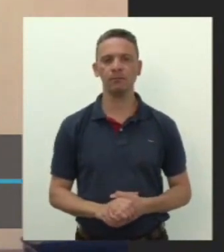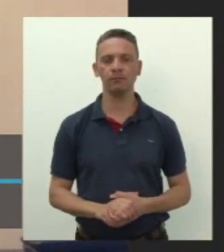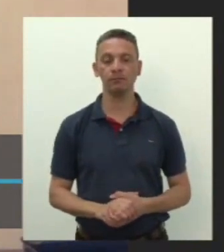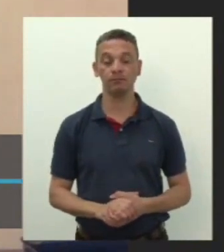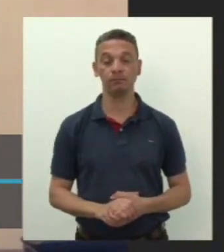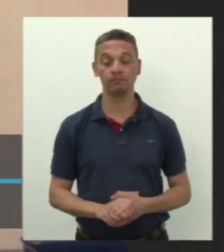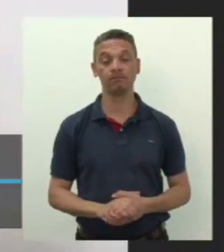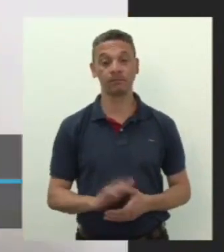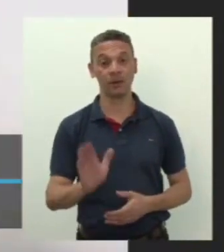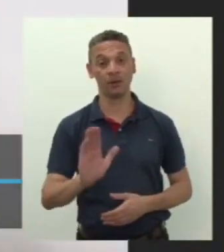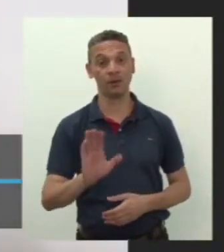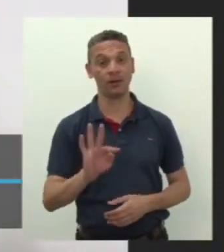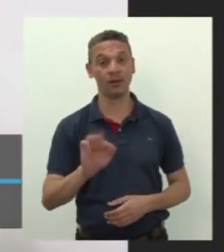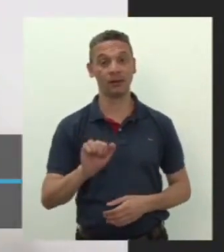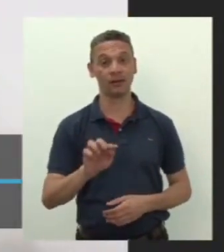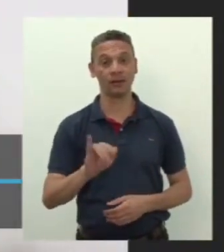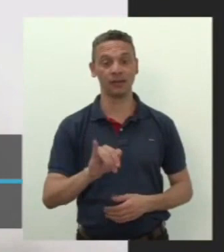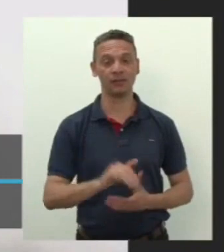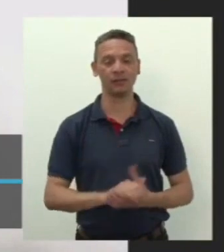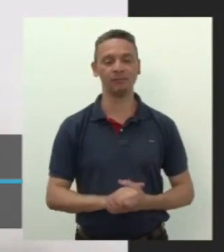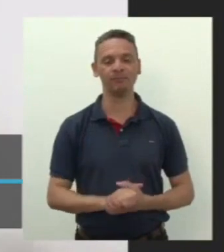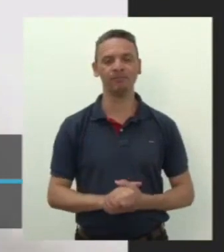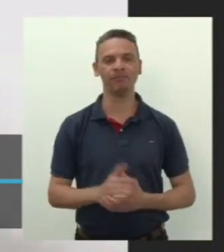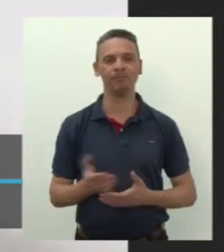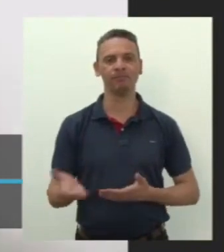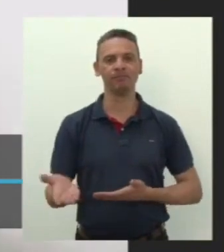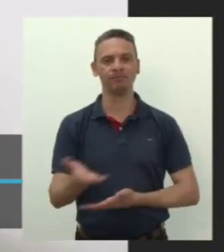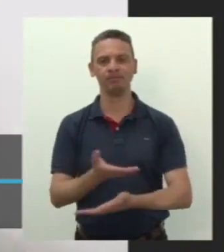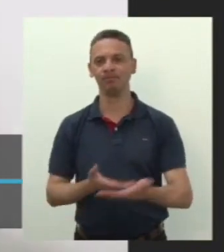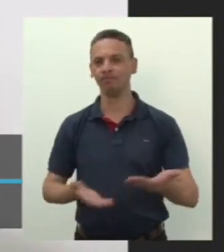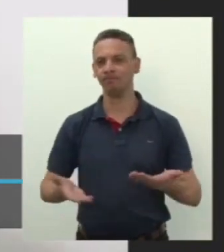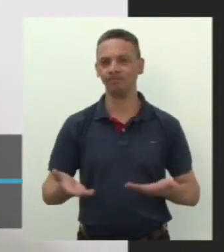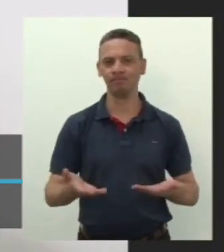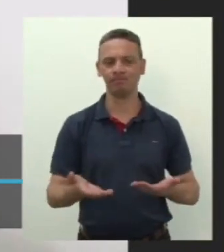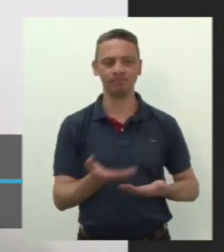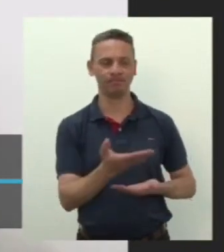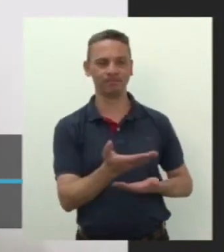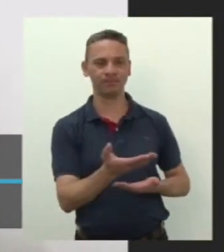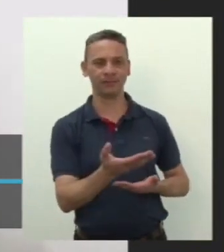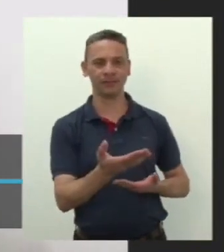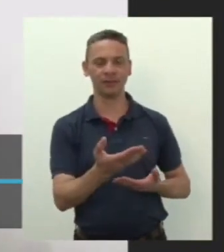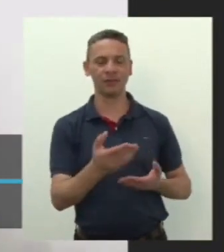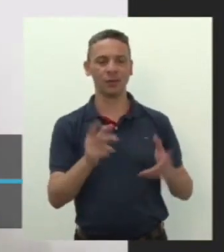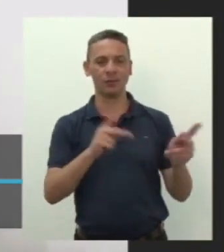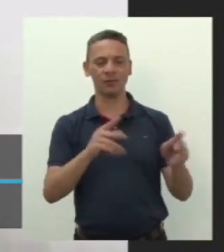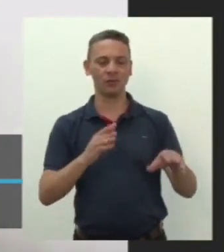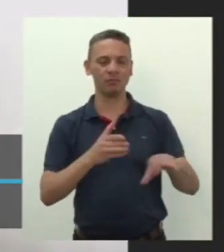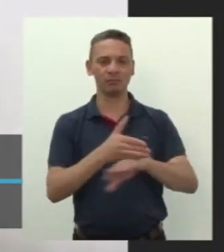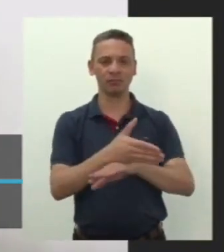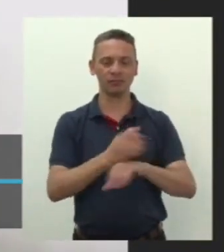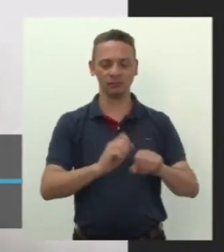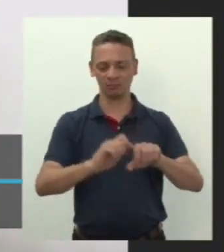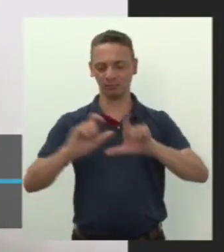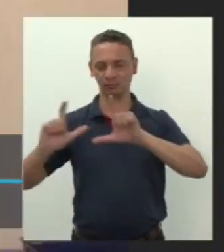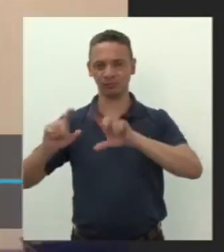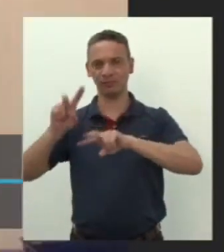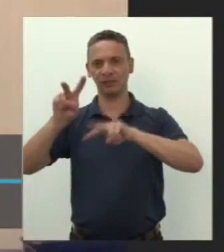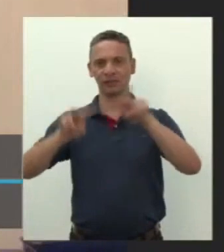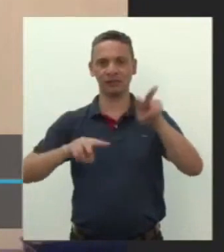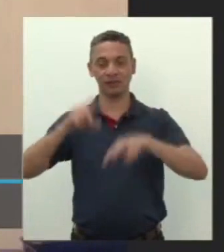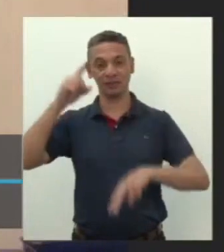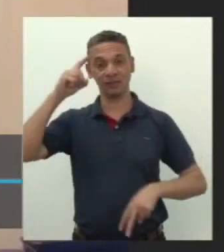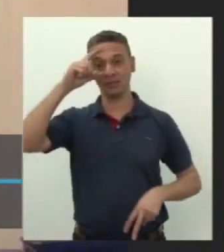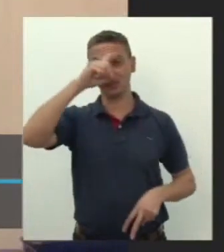Oi, Tati. Essa interação a gente não tem, né? Não tem como eles mostrarem para a gente